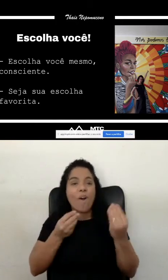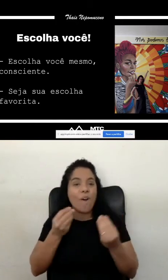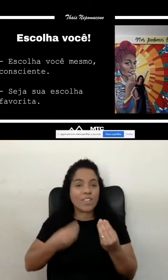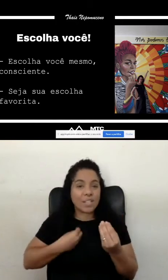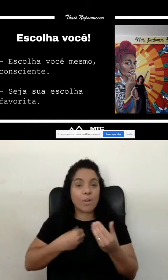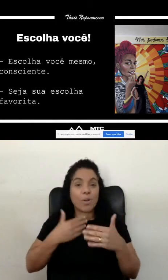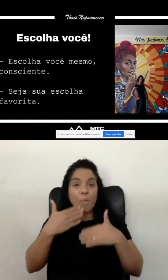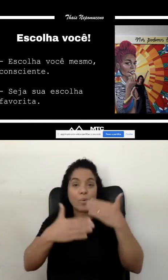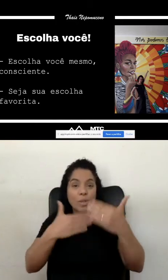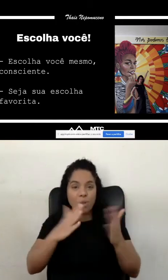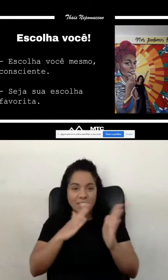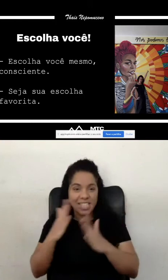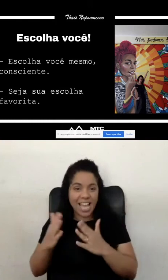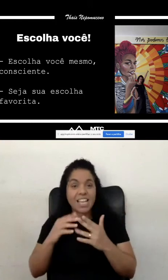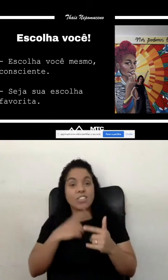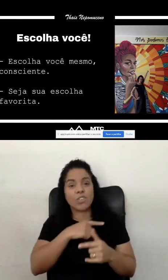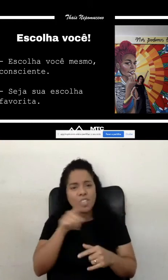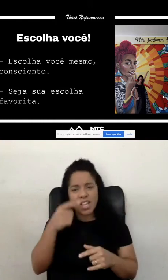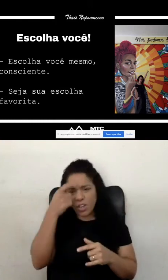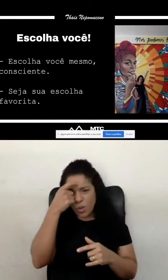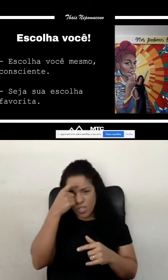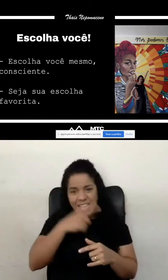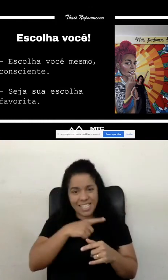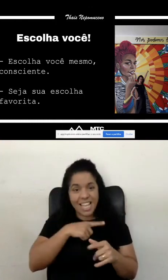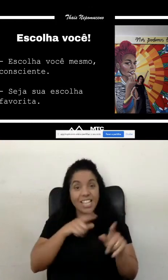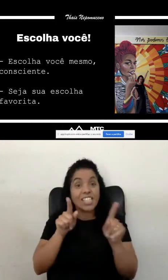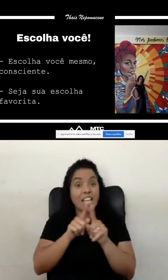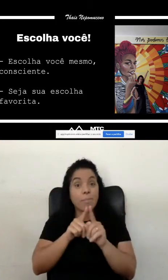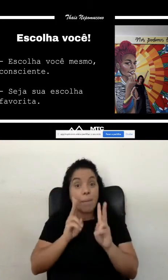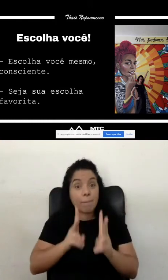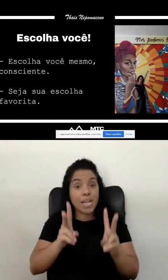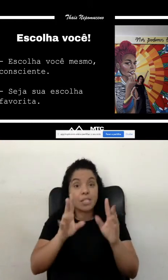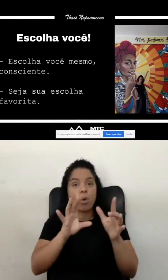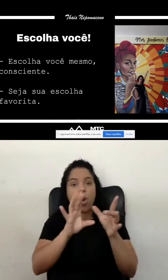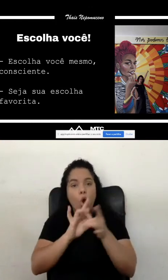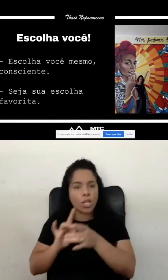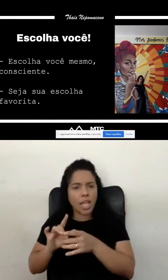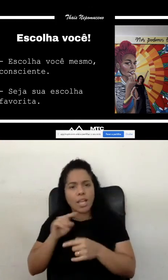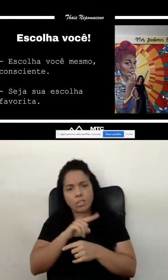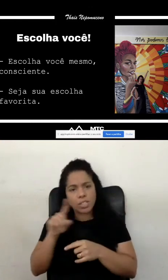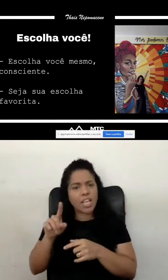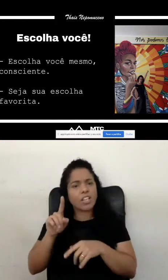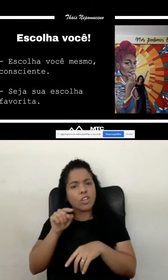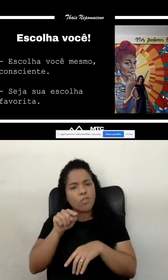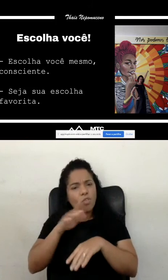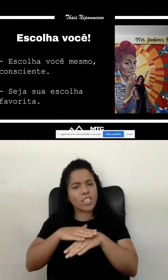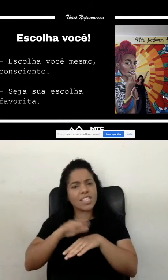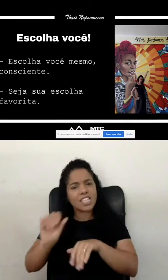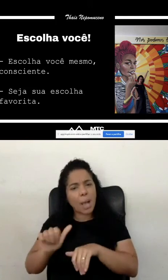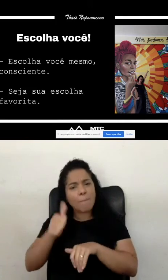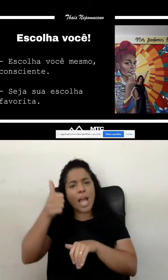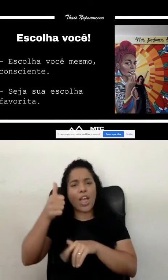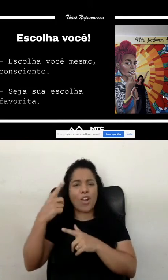ali no processo. Então, esteja consciente. E também, no mesmo contexto, seja a sua melhor escolha, seja